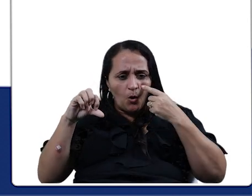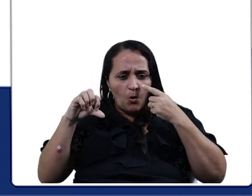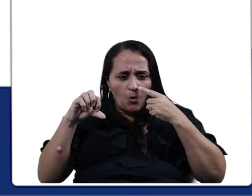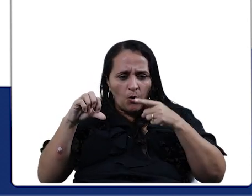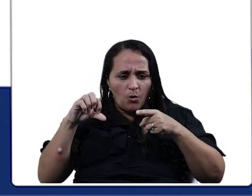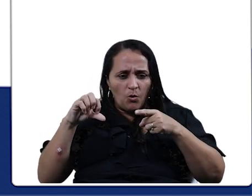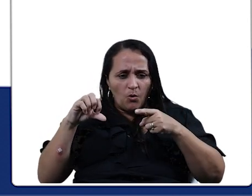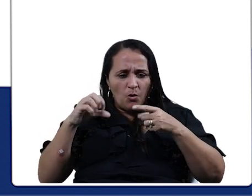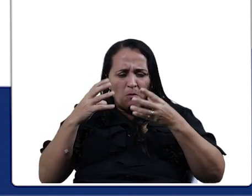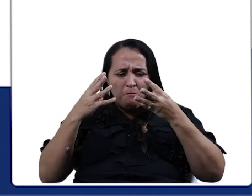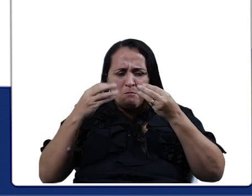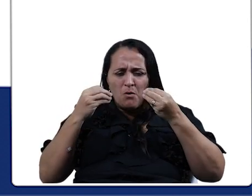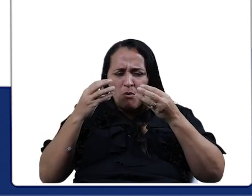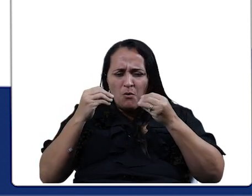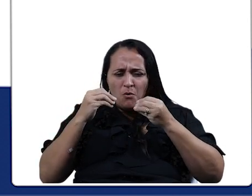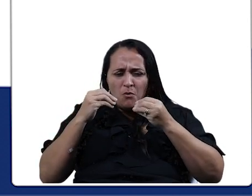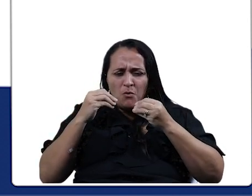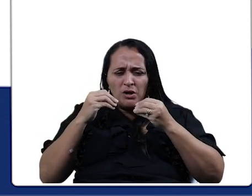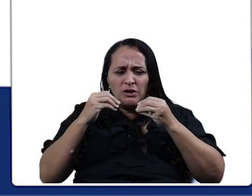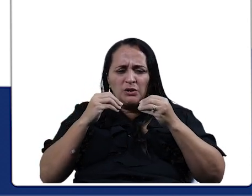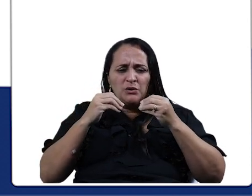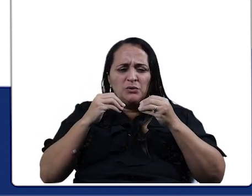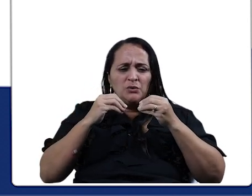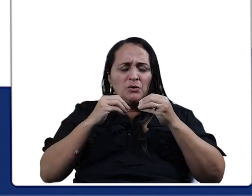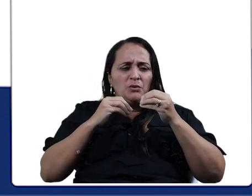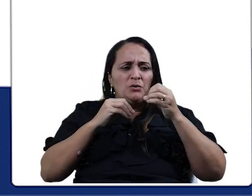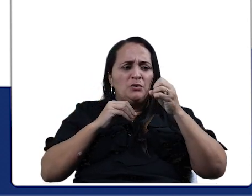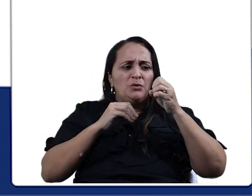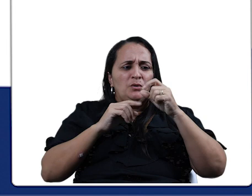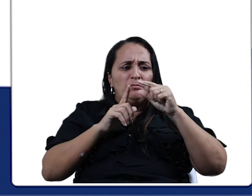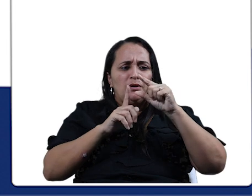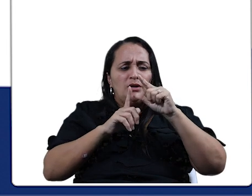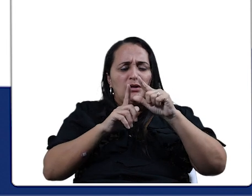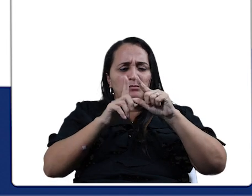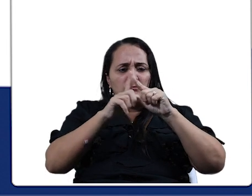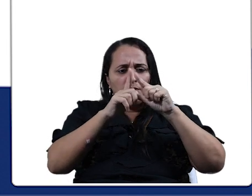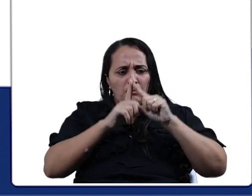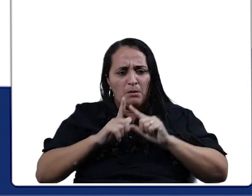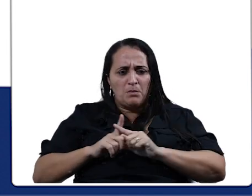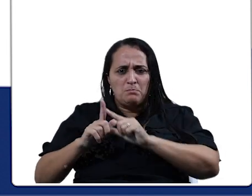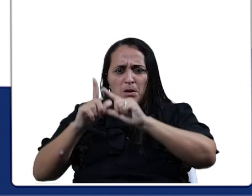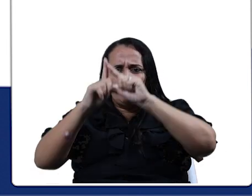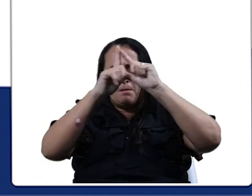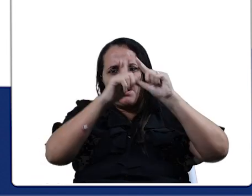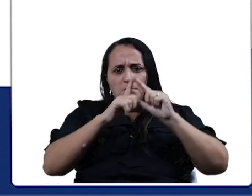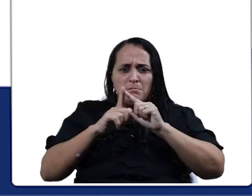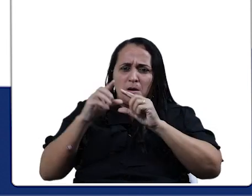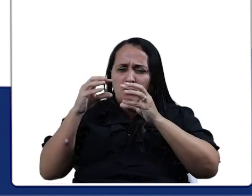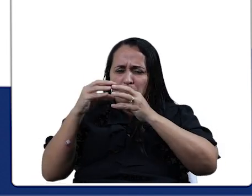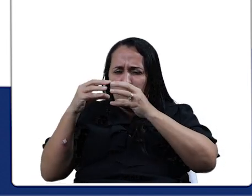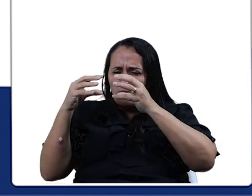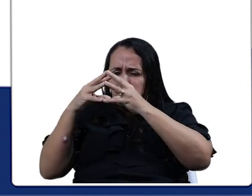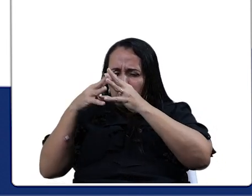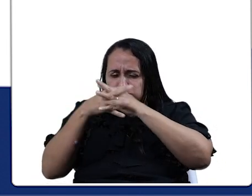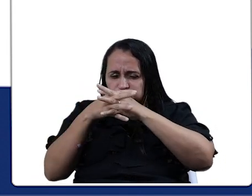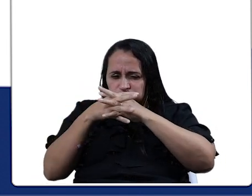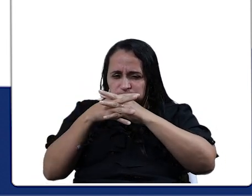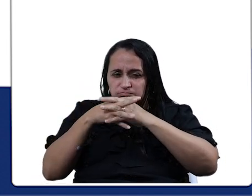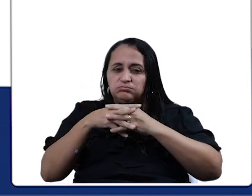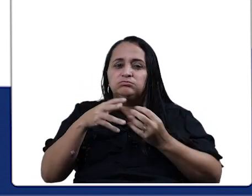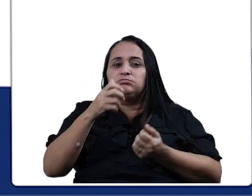olha quantos símbolos ele usava para escrever o 59. Então ele